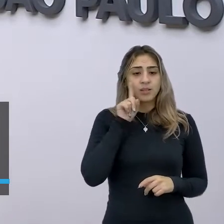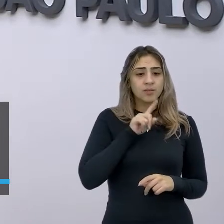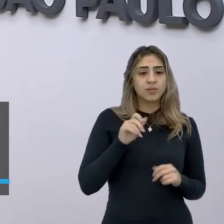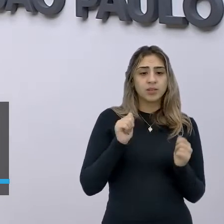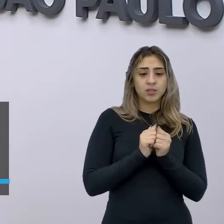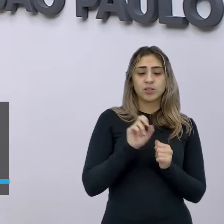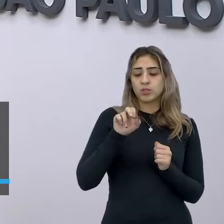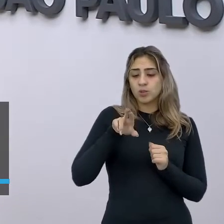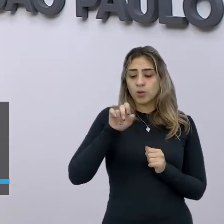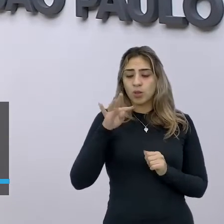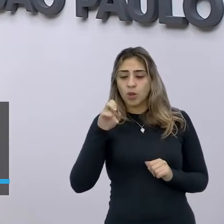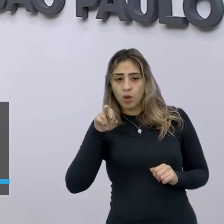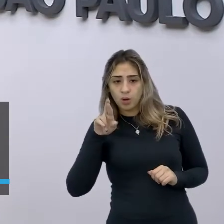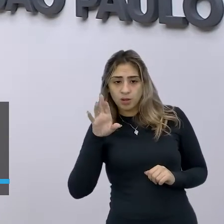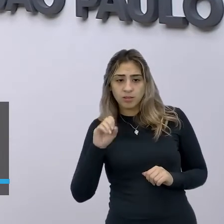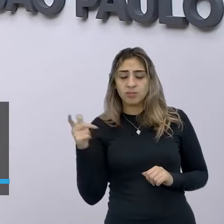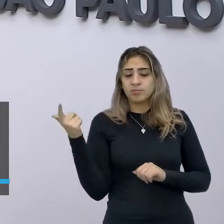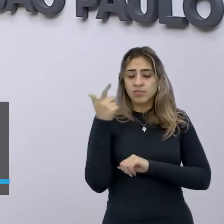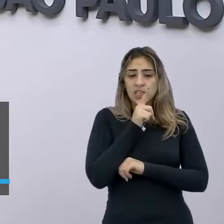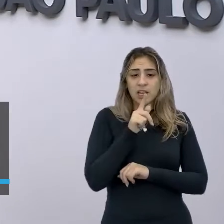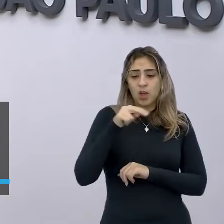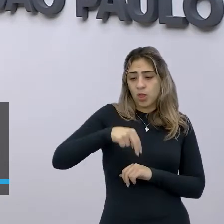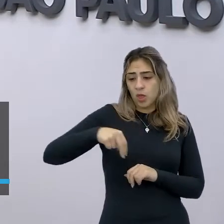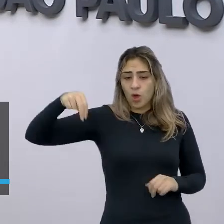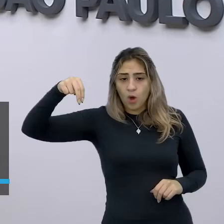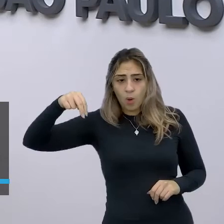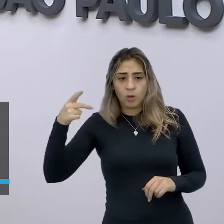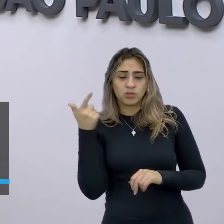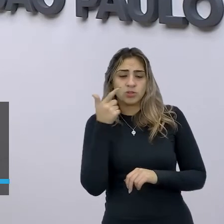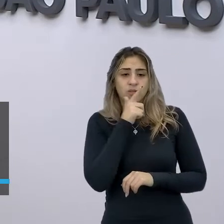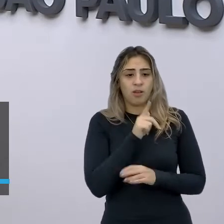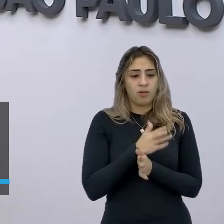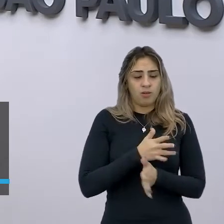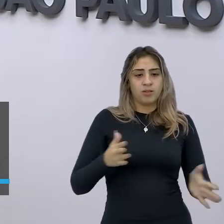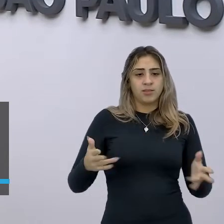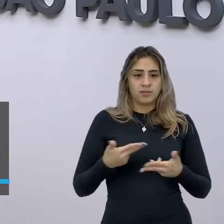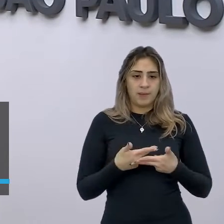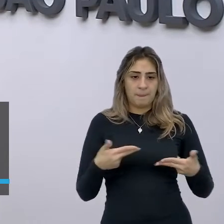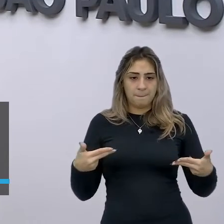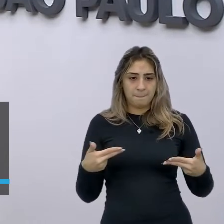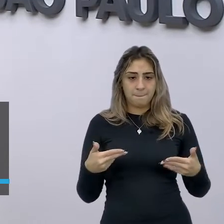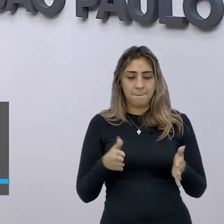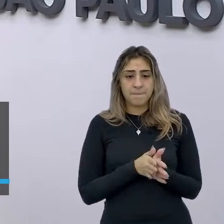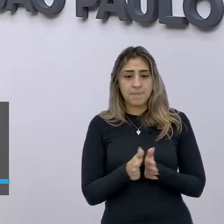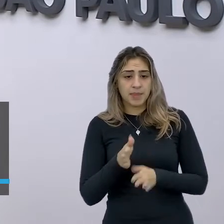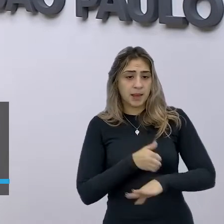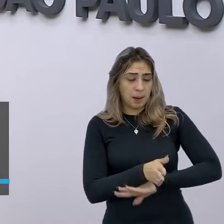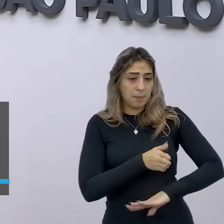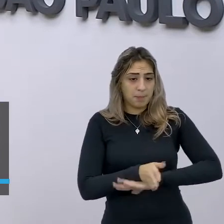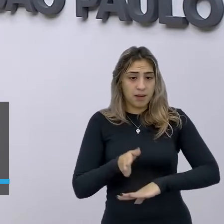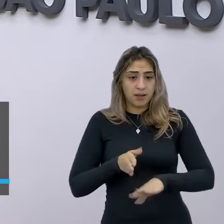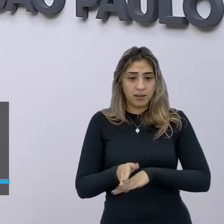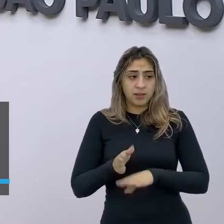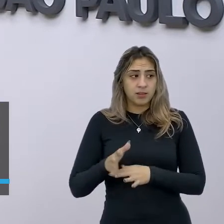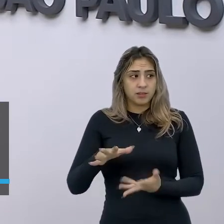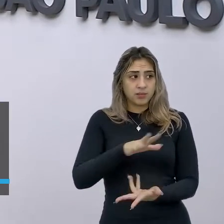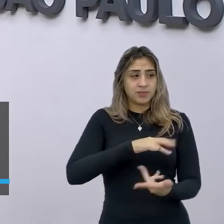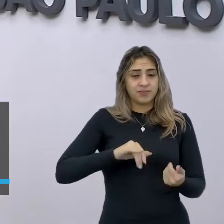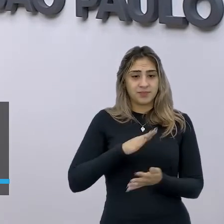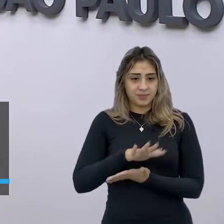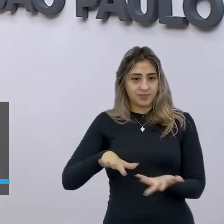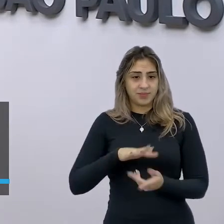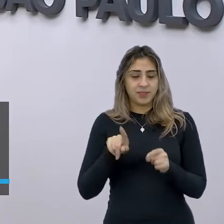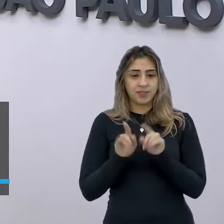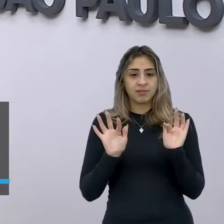o Norte, etc. Daí ganhou o Norte, ganhou, enfim, a parte que era do livre